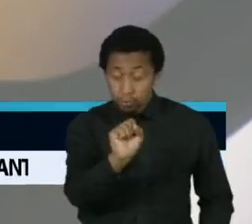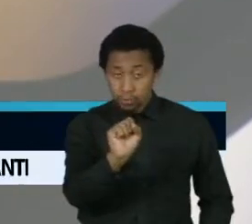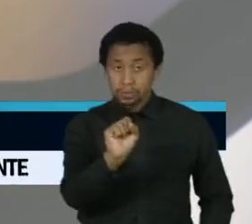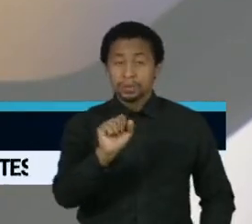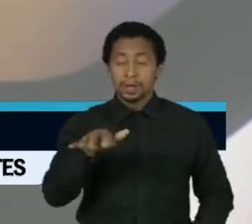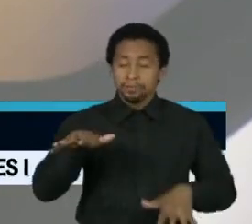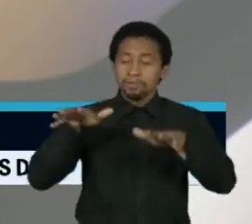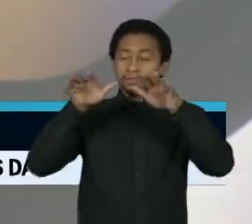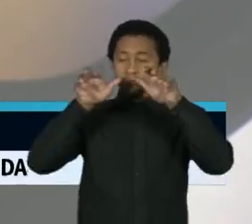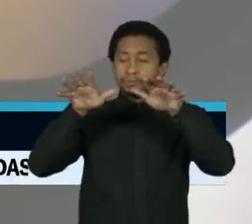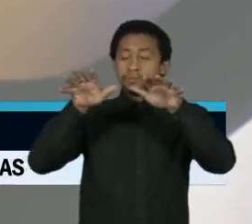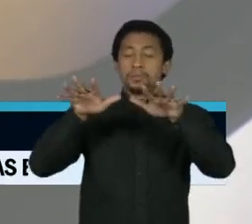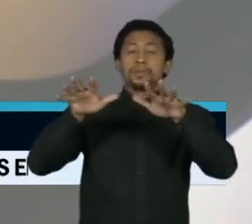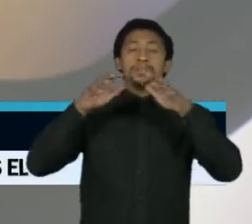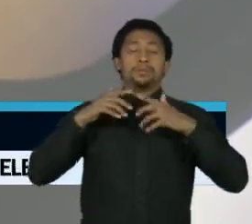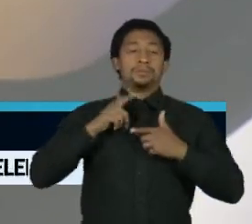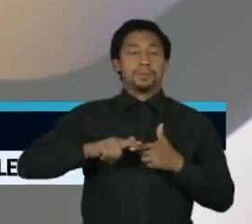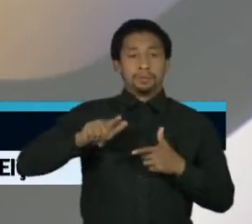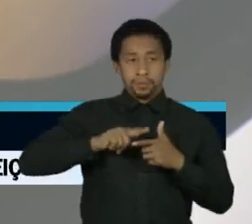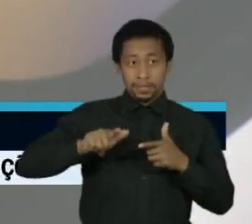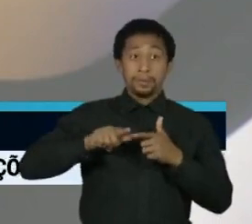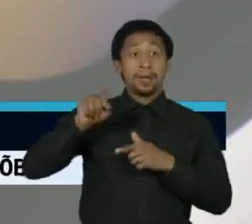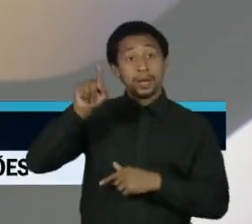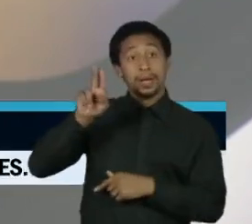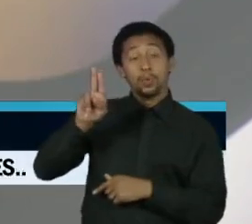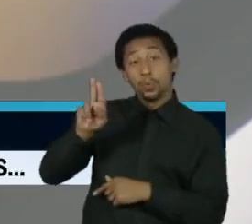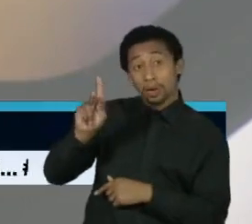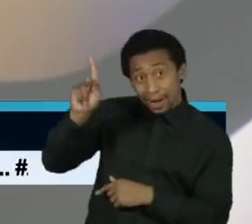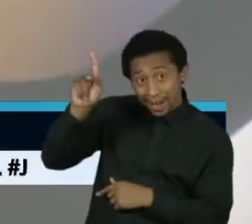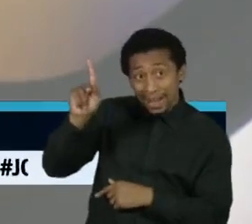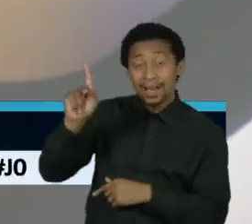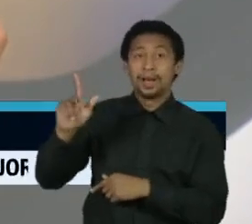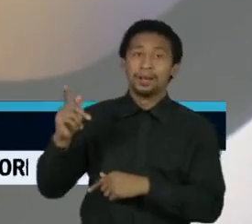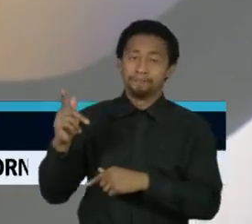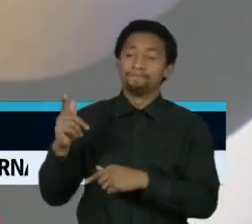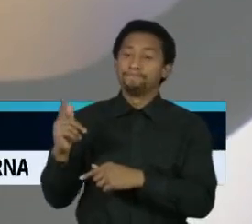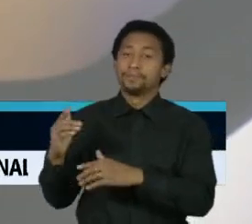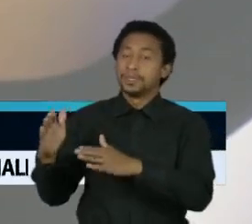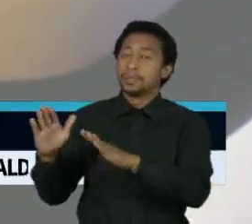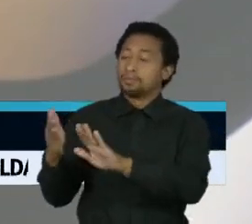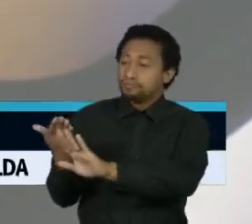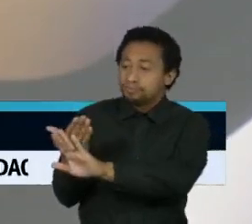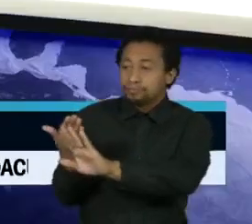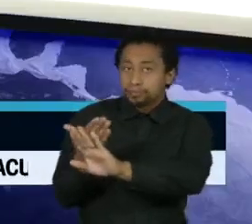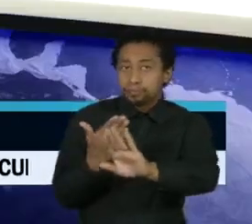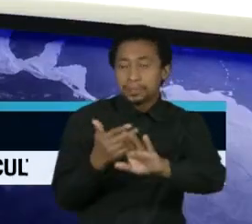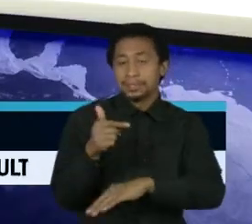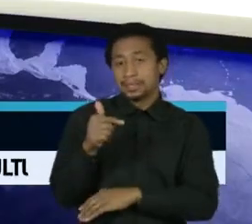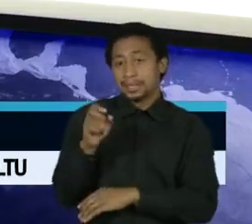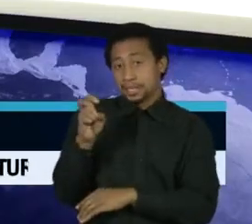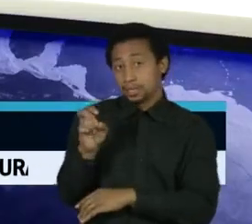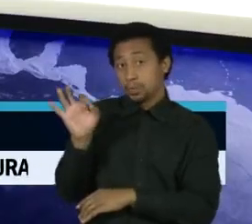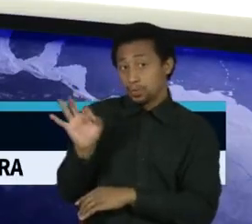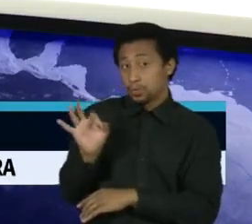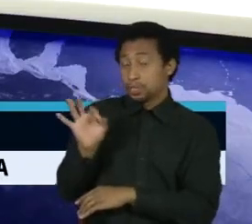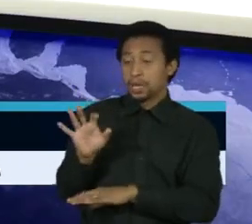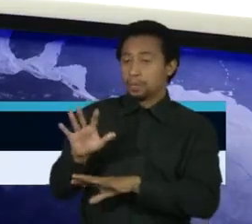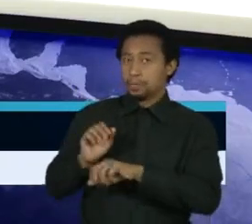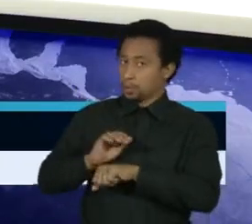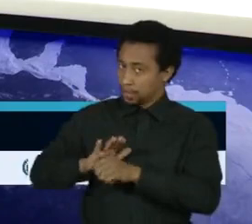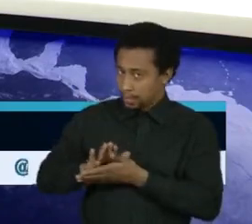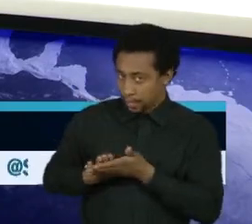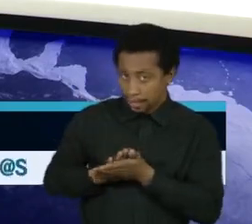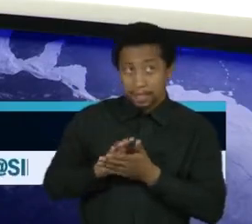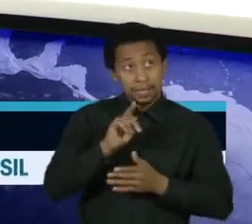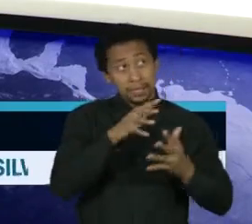isolado no Reino Unido mais ou menos em 7075 por cento dos casos e nos Estados Unidos mais ou menos cinquenta por cento de caso só que eu